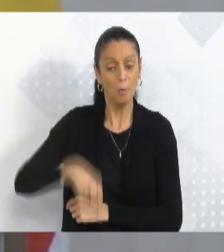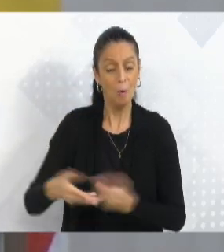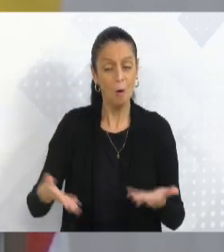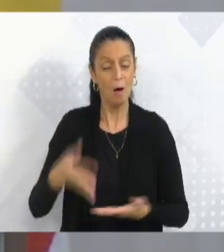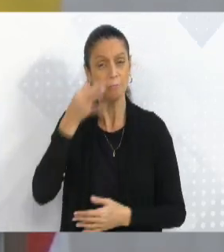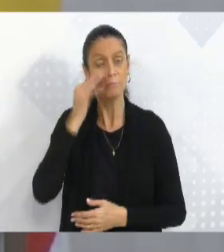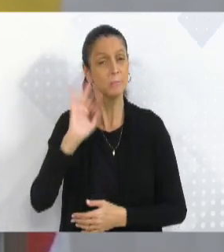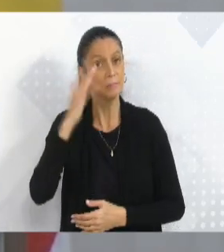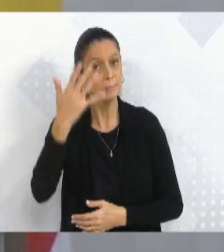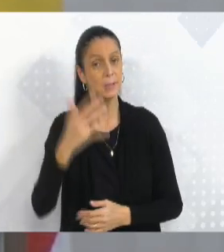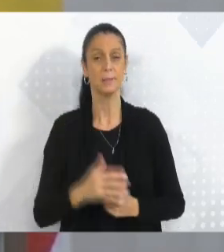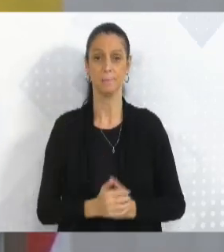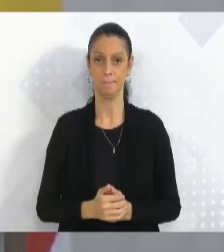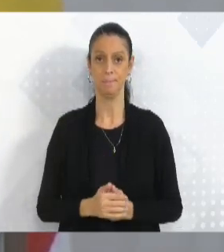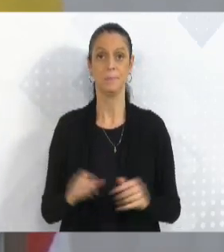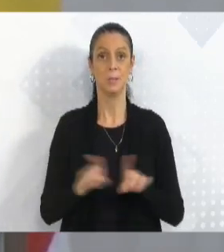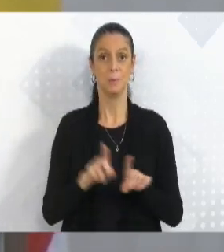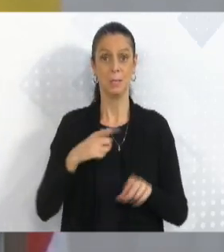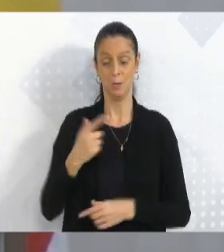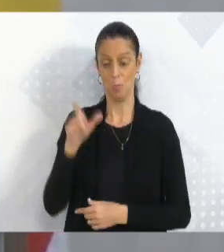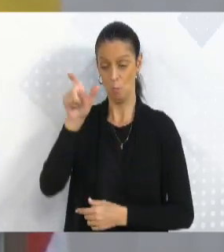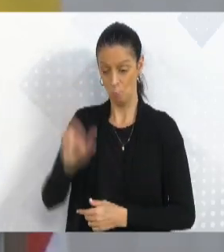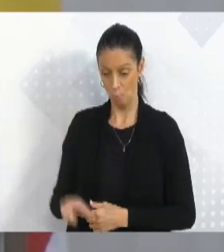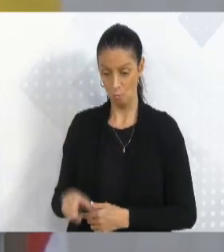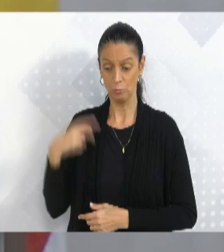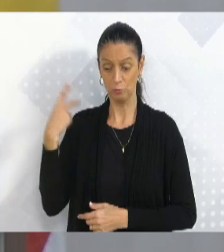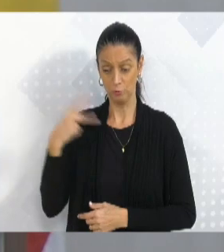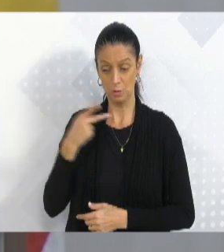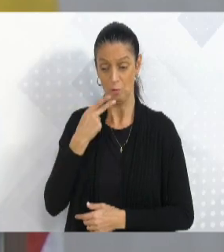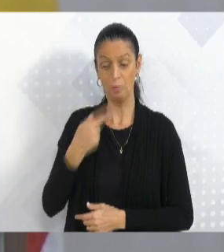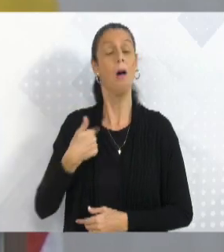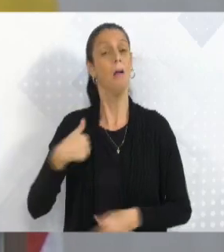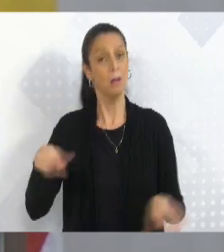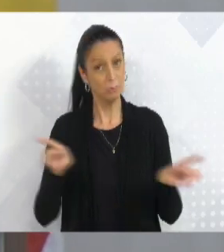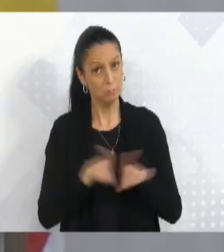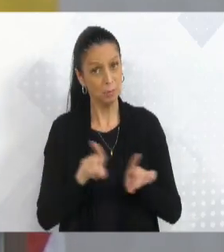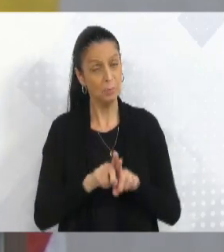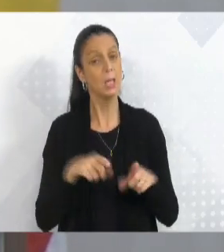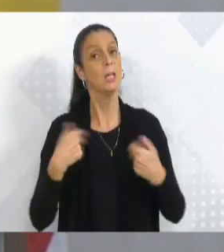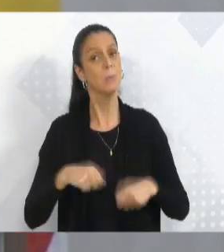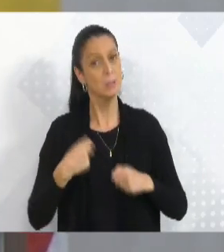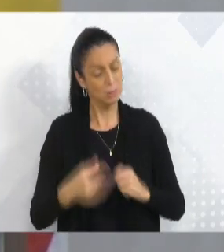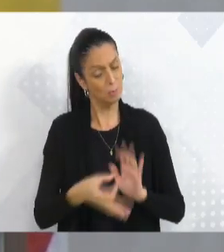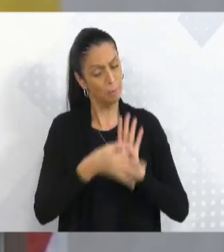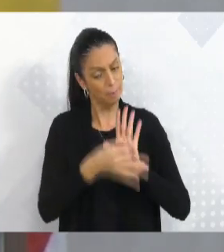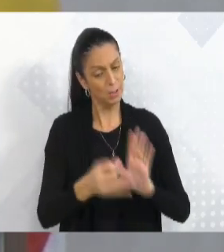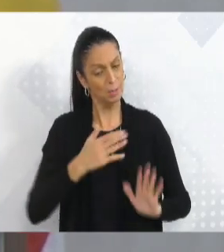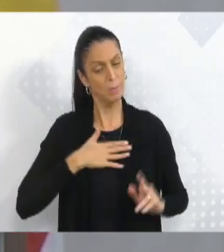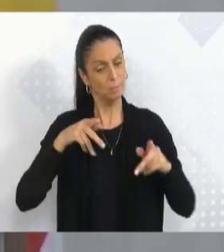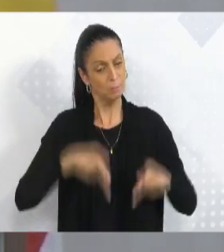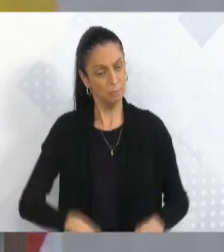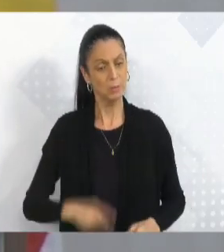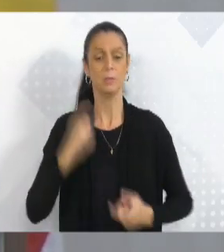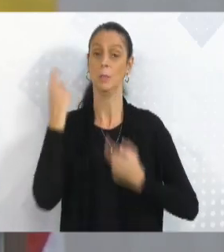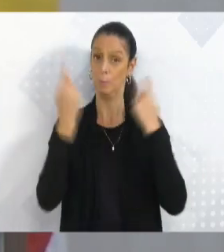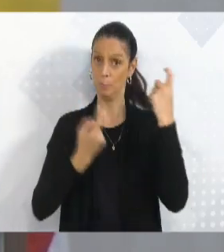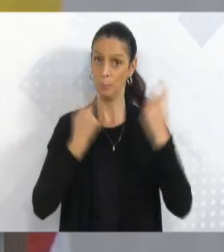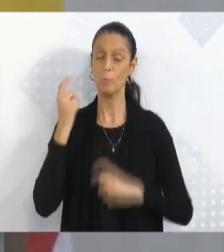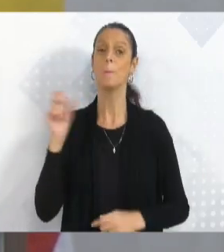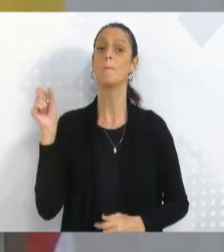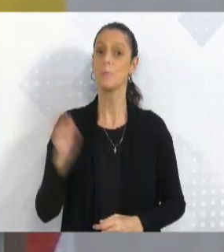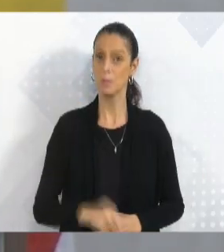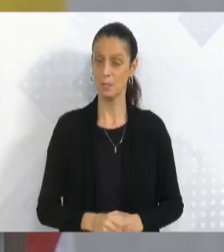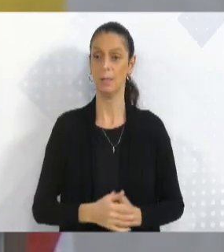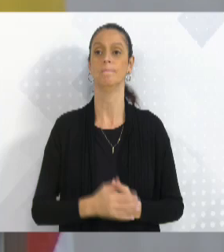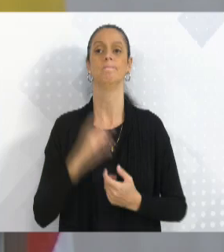assim como o outro parlamentar fala eu também tenho que vir aqui falar e defender a minha posição e me preocupo me